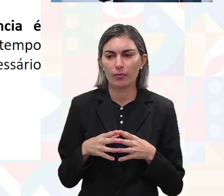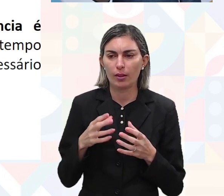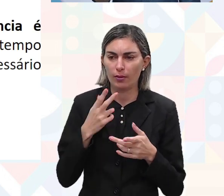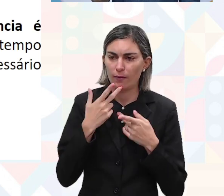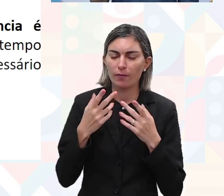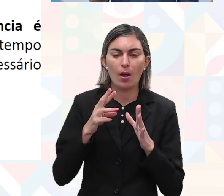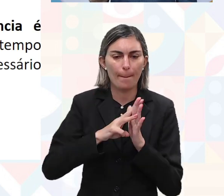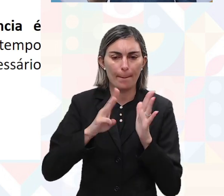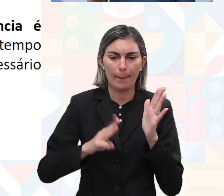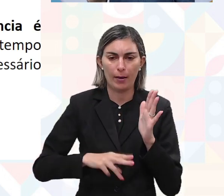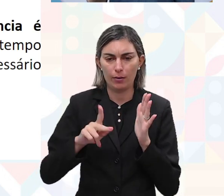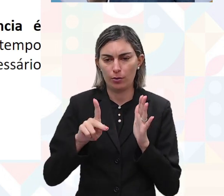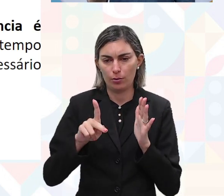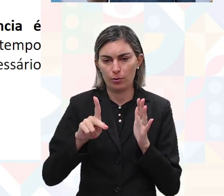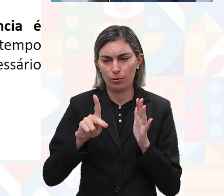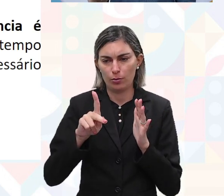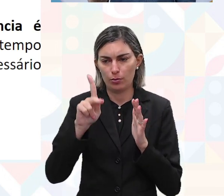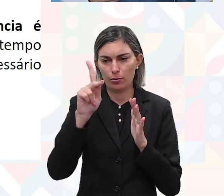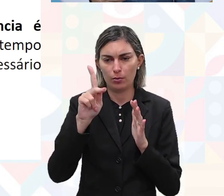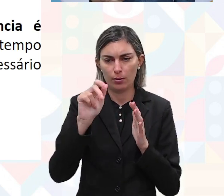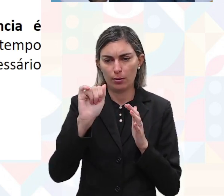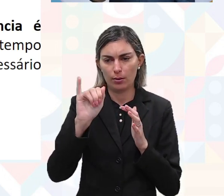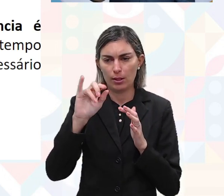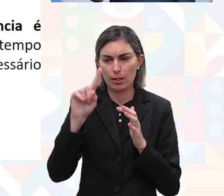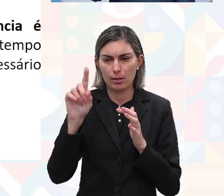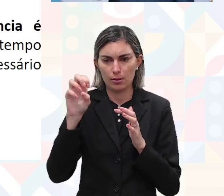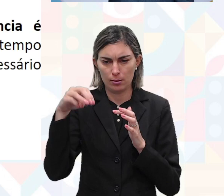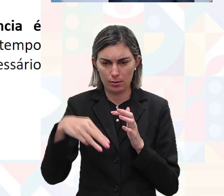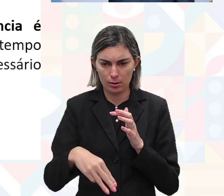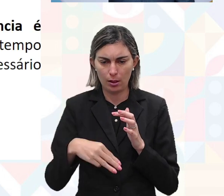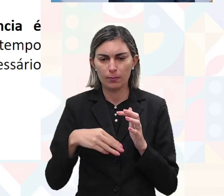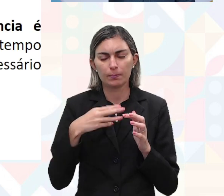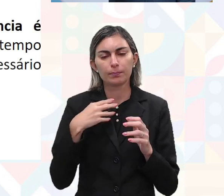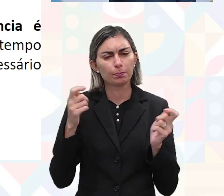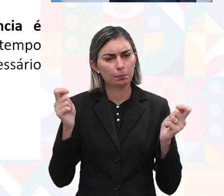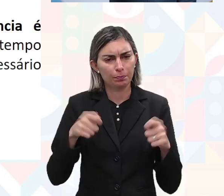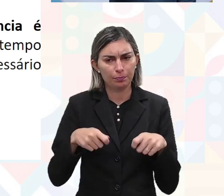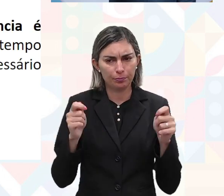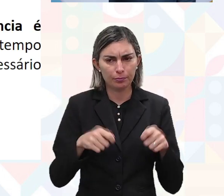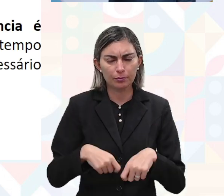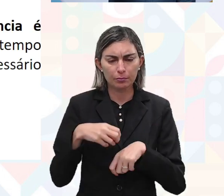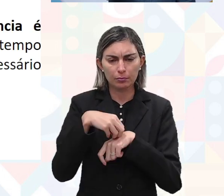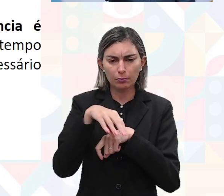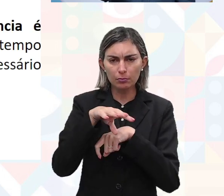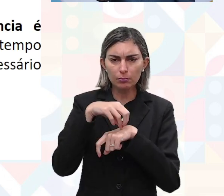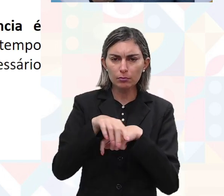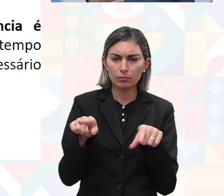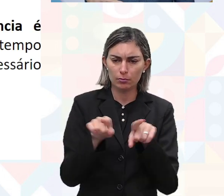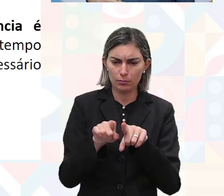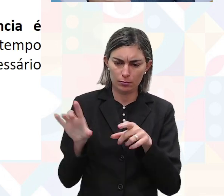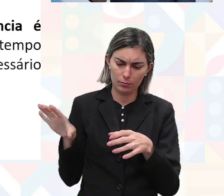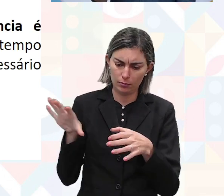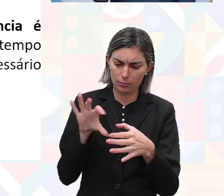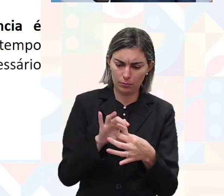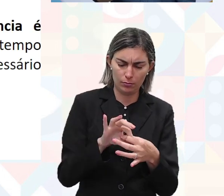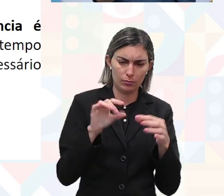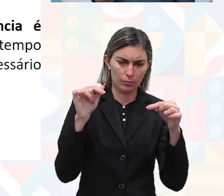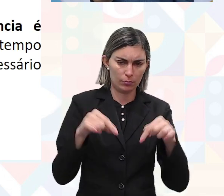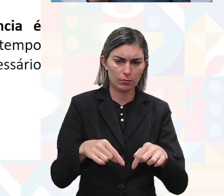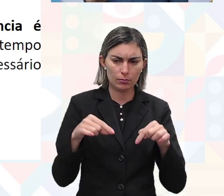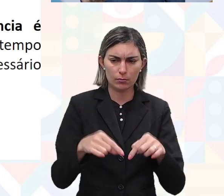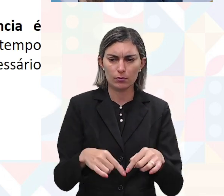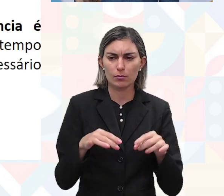o método Kaizen que é utilizado na produção, nós podemos trazer também no contexto atual a